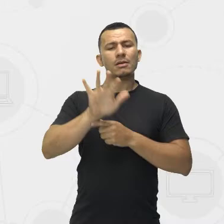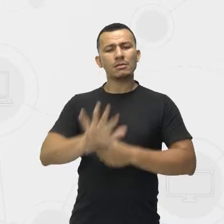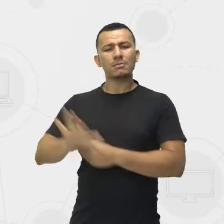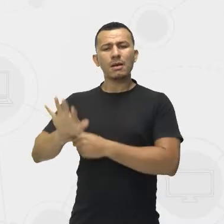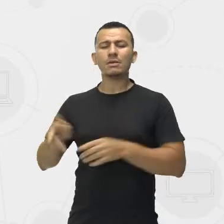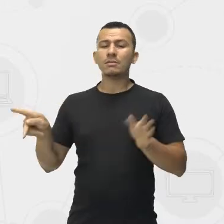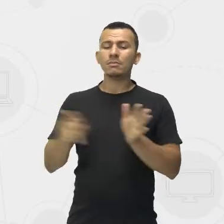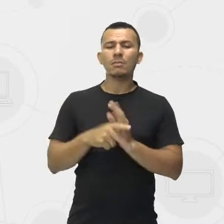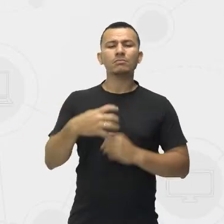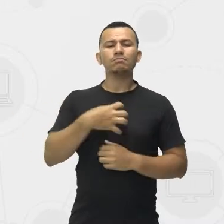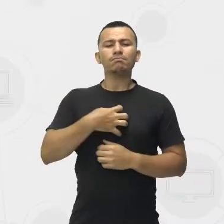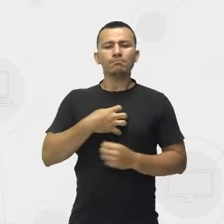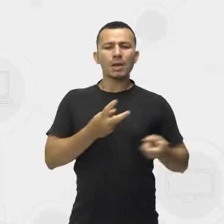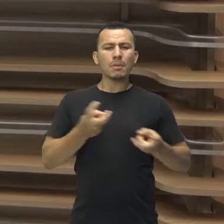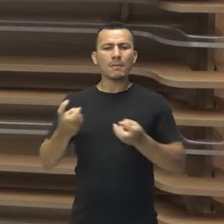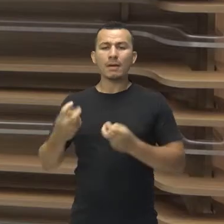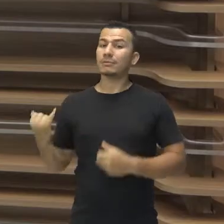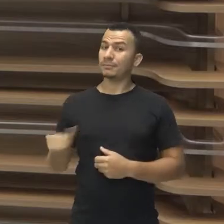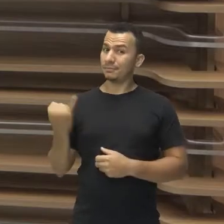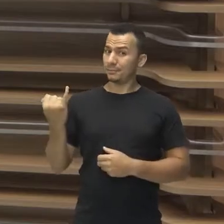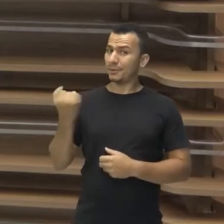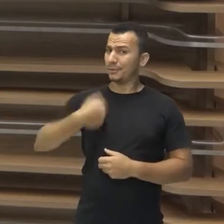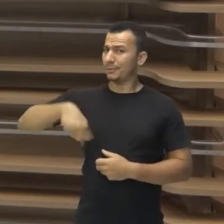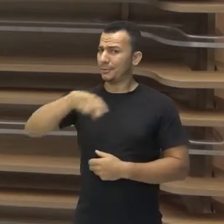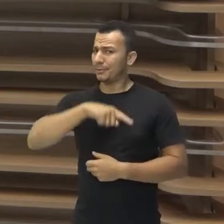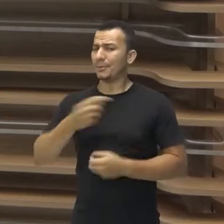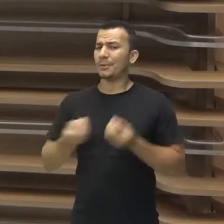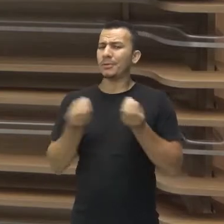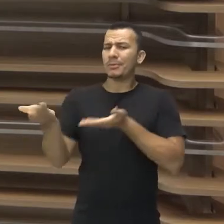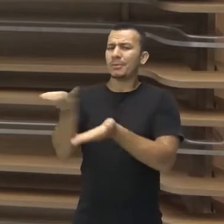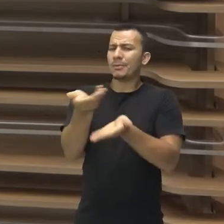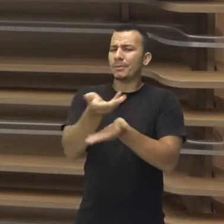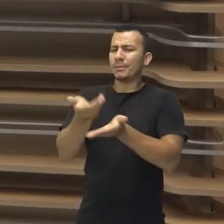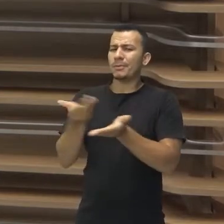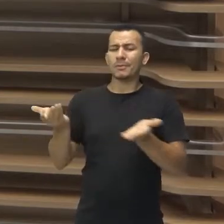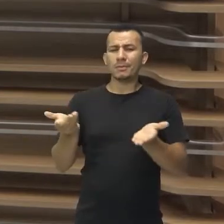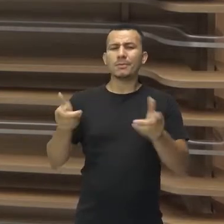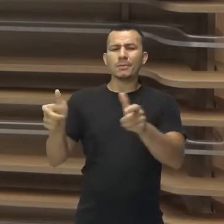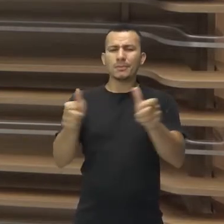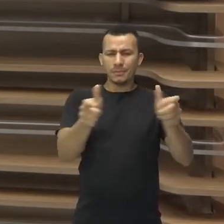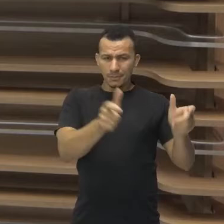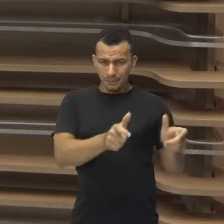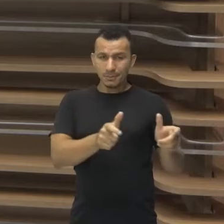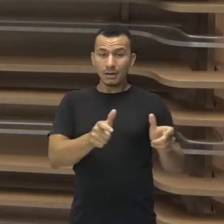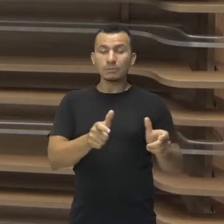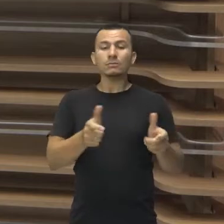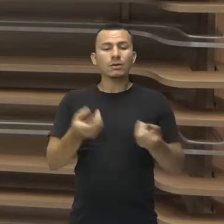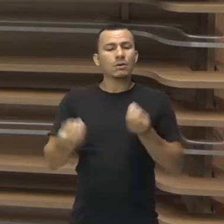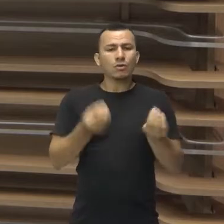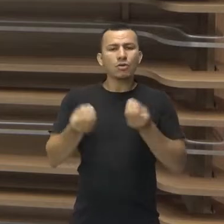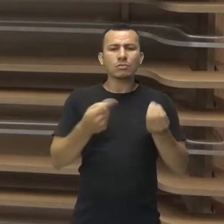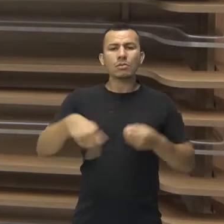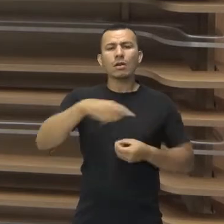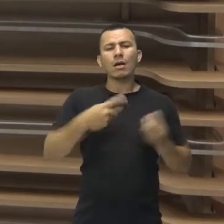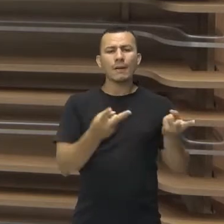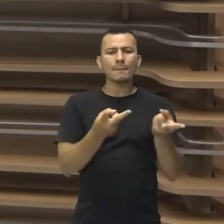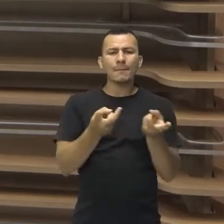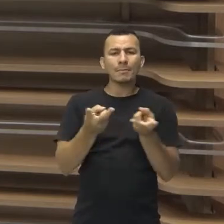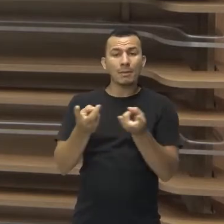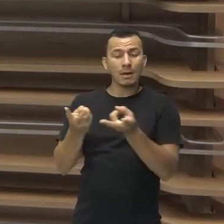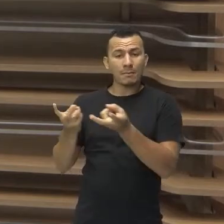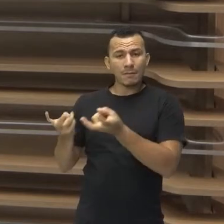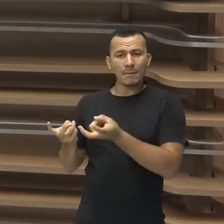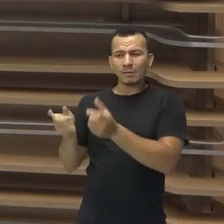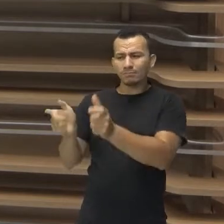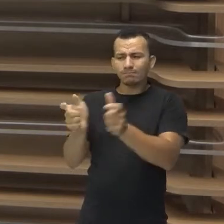né, desse sistema aí que é muito importante para a nossa interação aí com o ambiente à nossa volta. Essa forma como a gente vai perceber